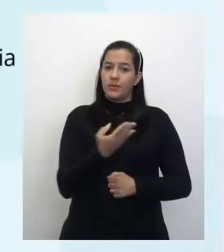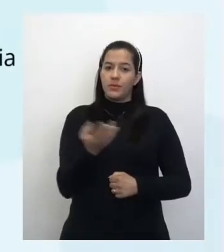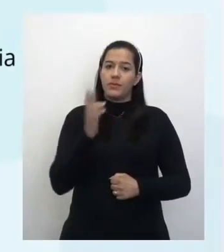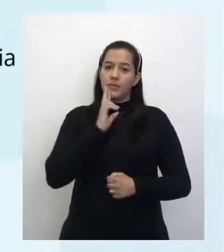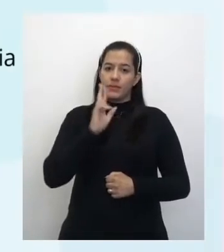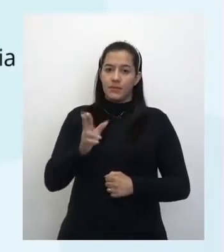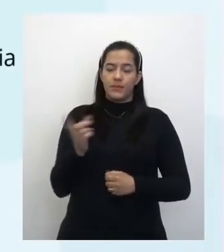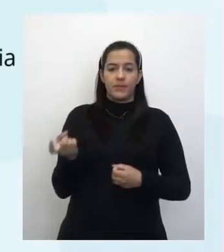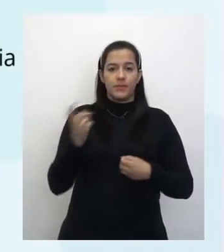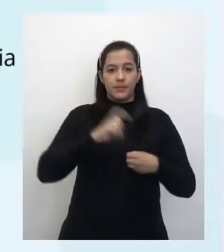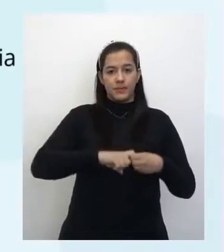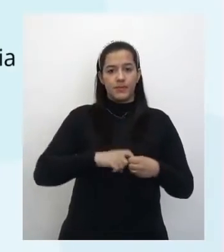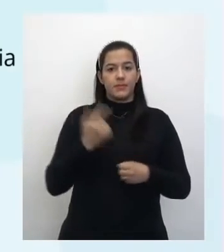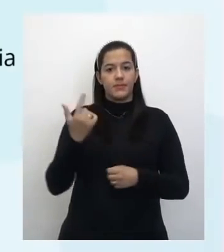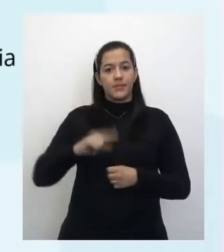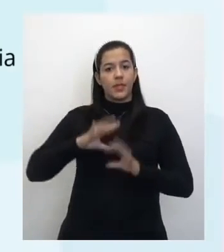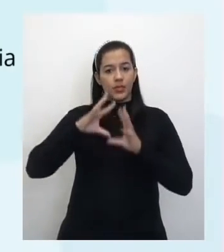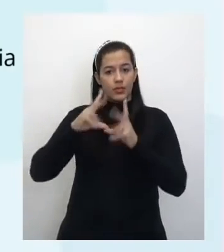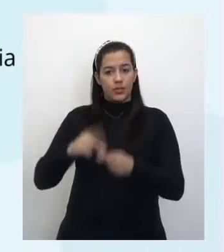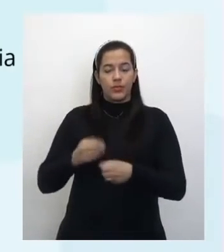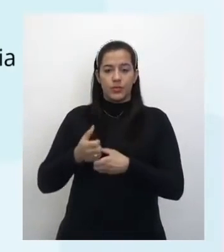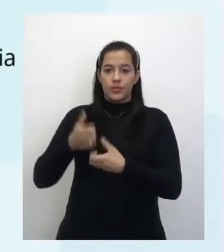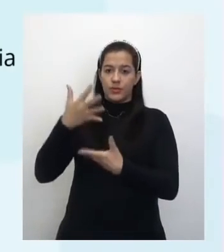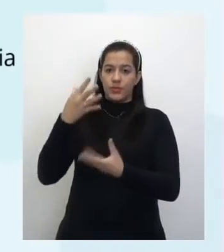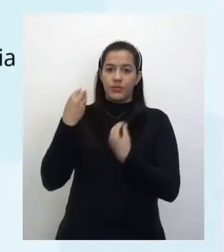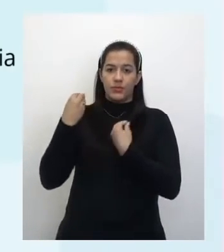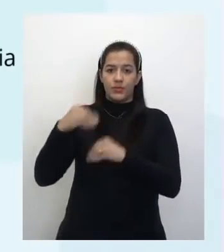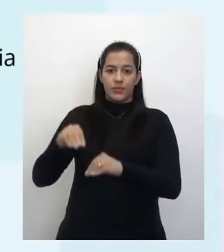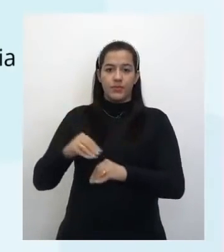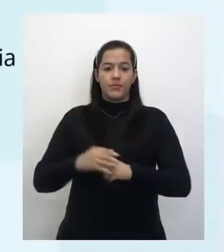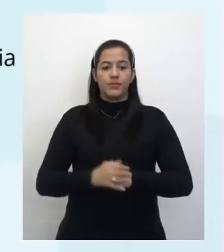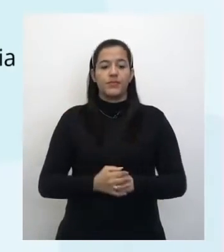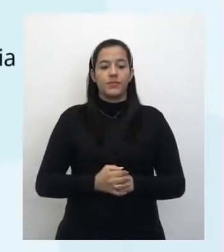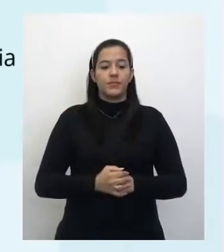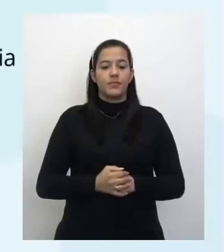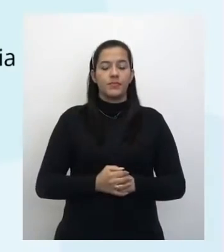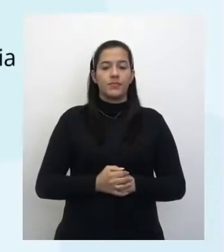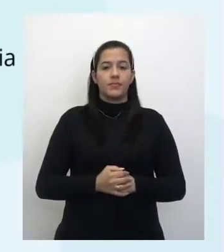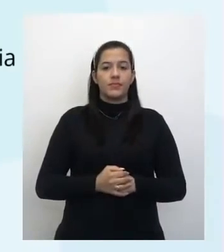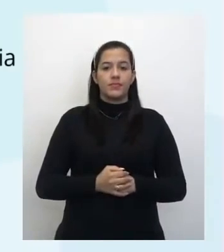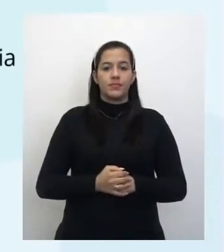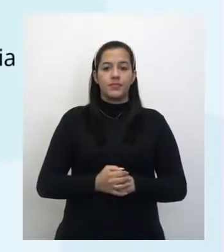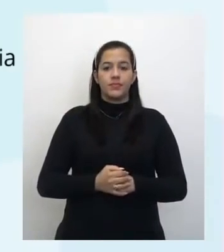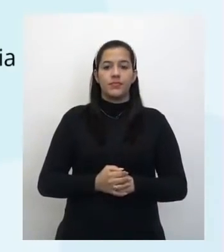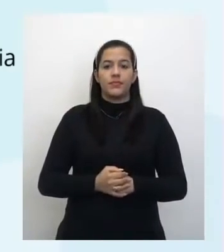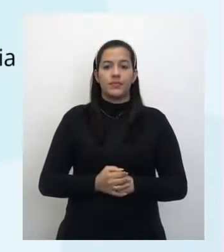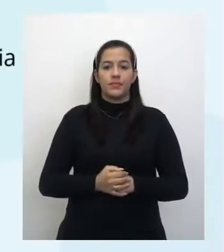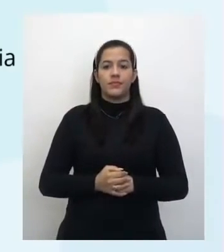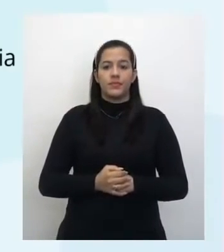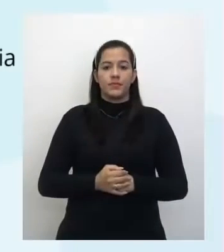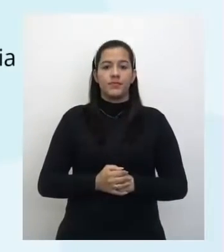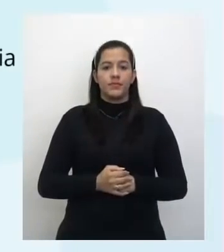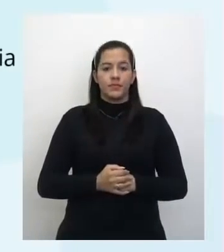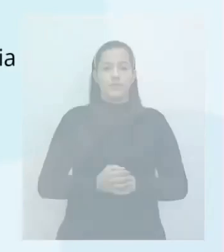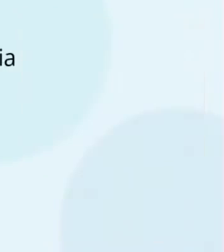agora e a gente já volta coloca em todas as respostas herbicide ele que precisa lá o